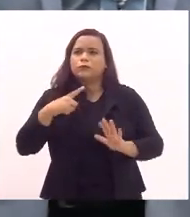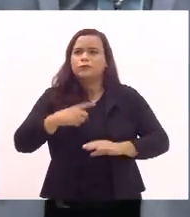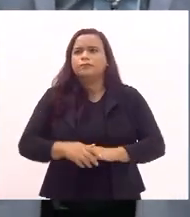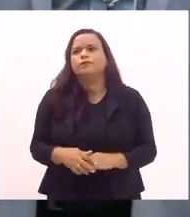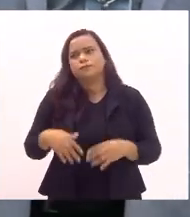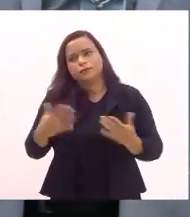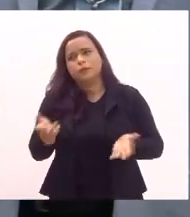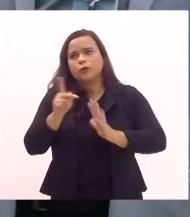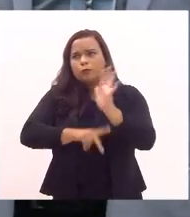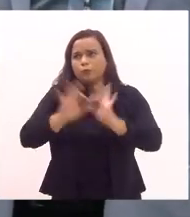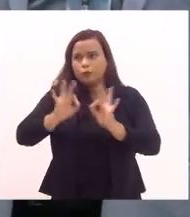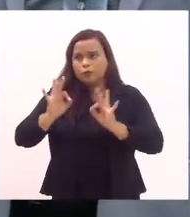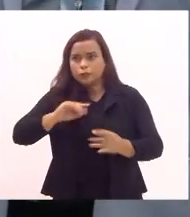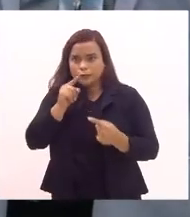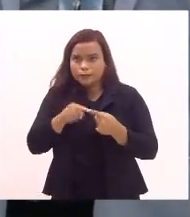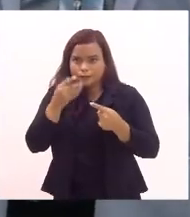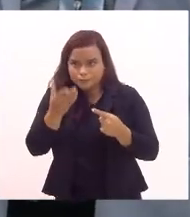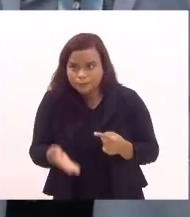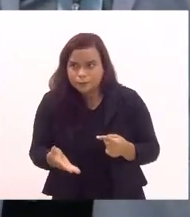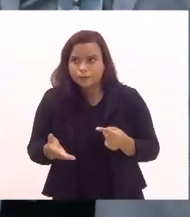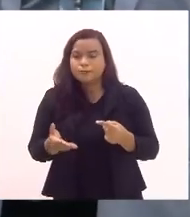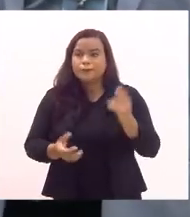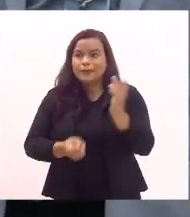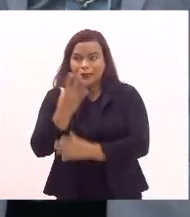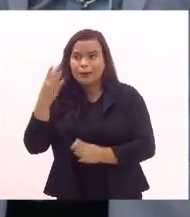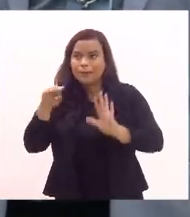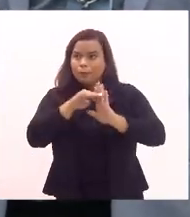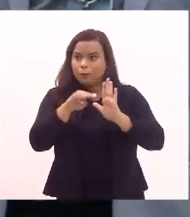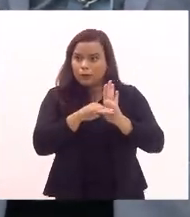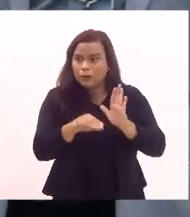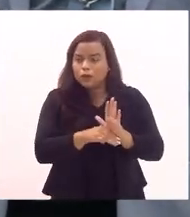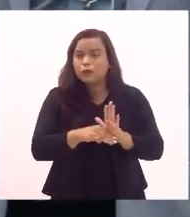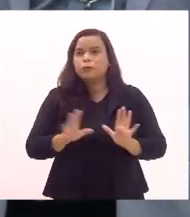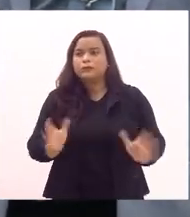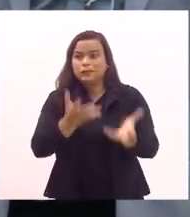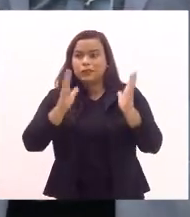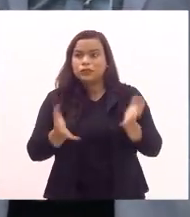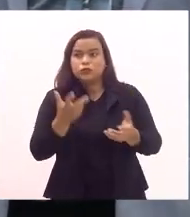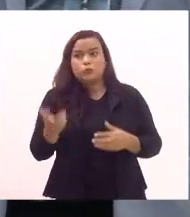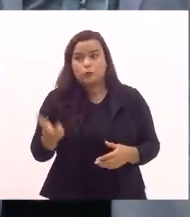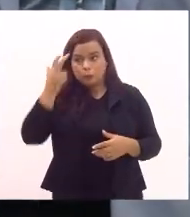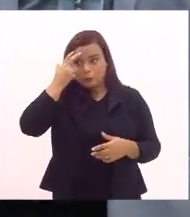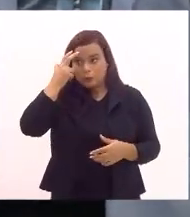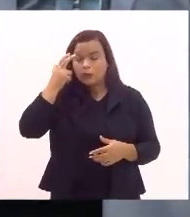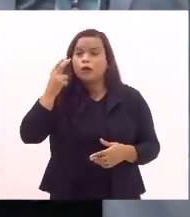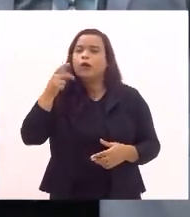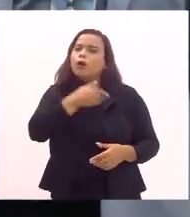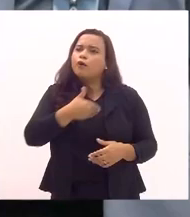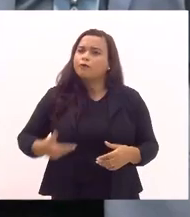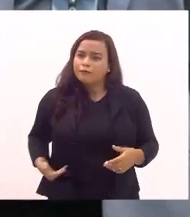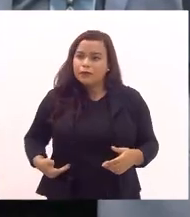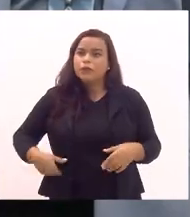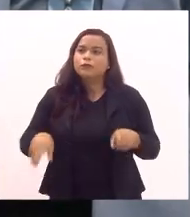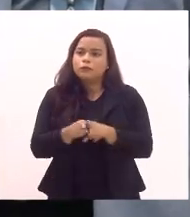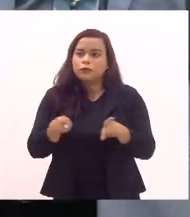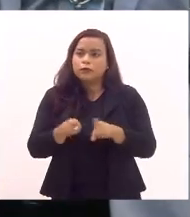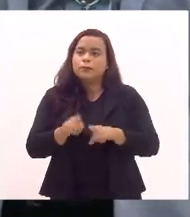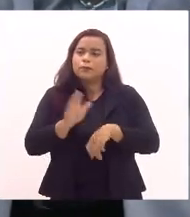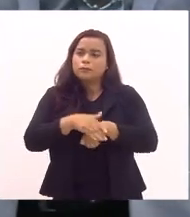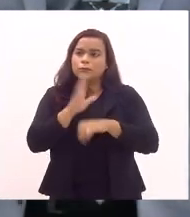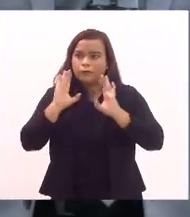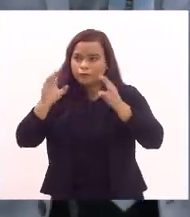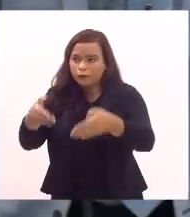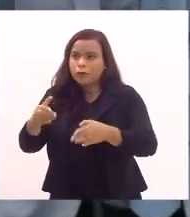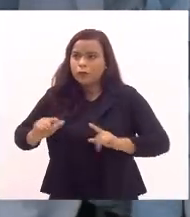tão projeto vai nesse sentido ao criar o programa de incentivo cultural para que o governo também foque